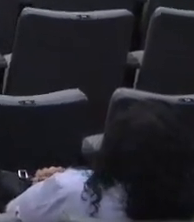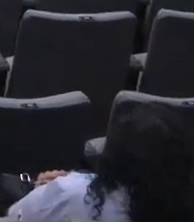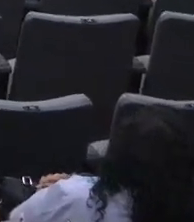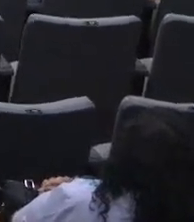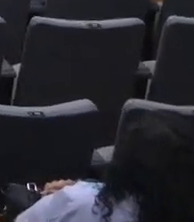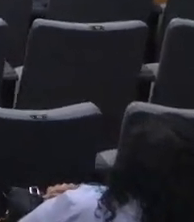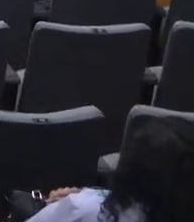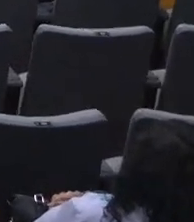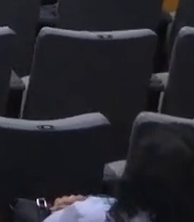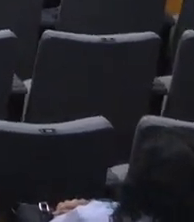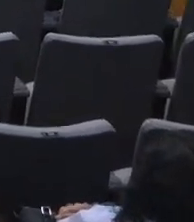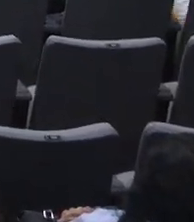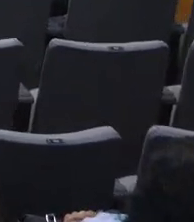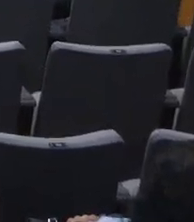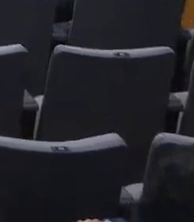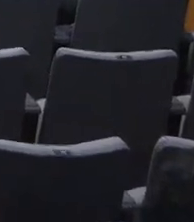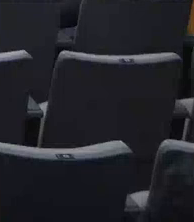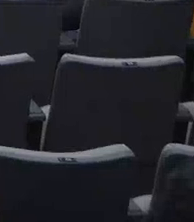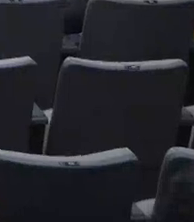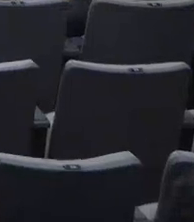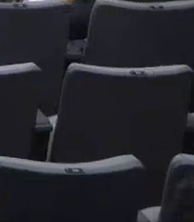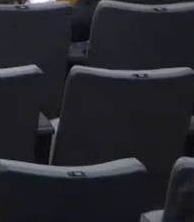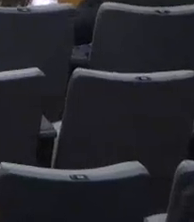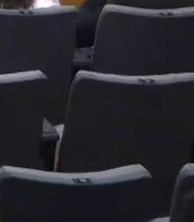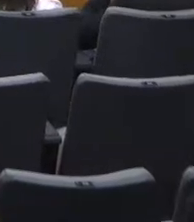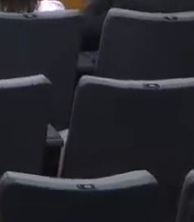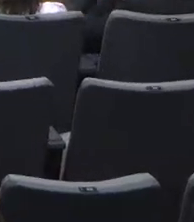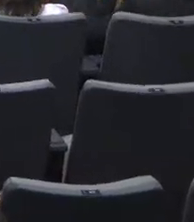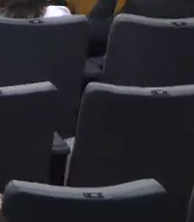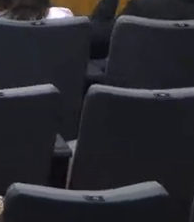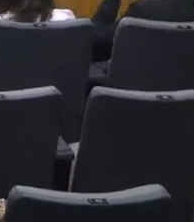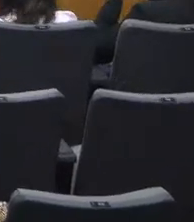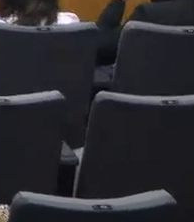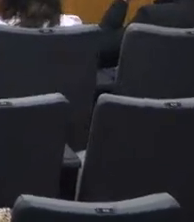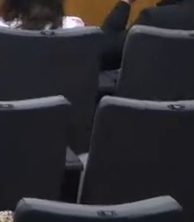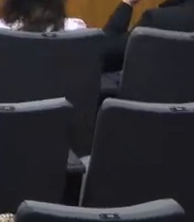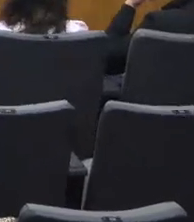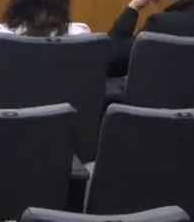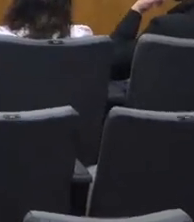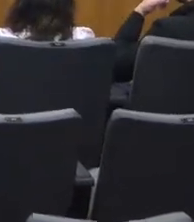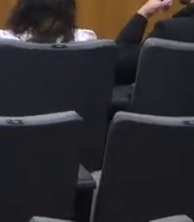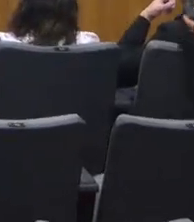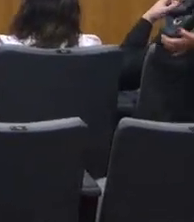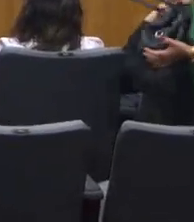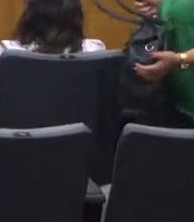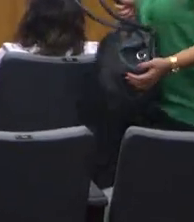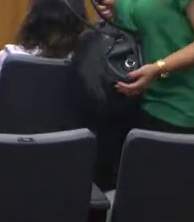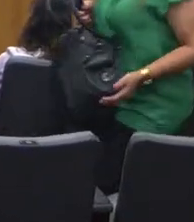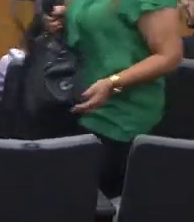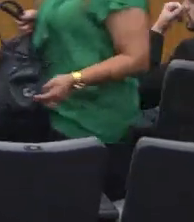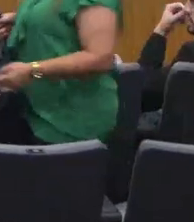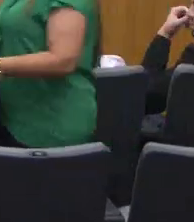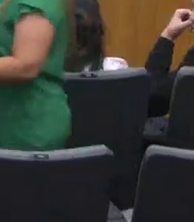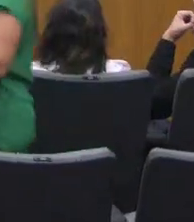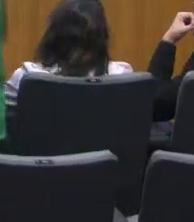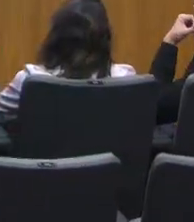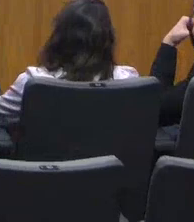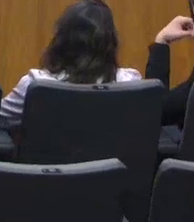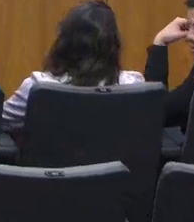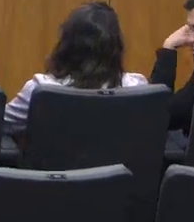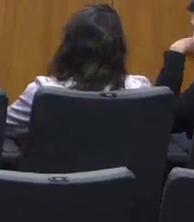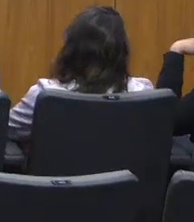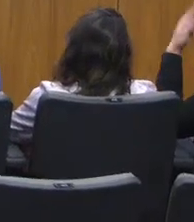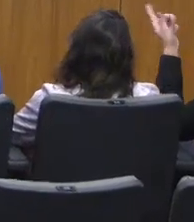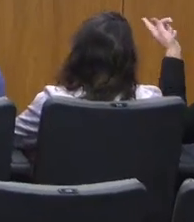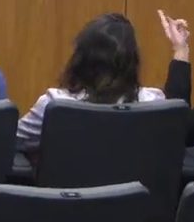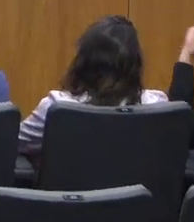requerimento do Charles Santos pedo pedido informações acess sobre os recursos destinados